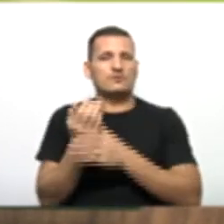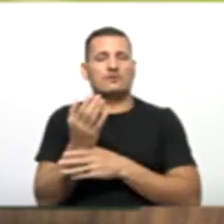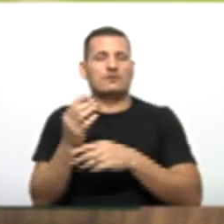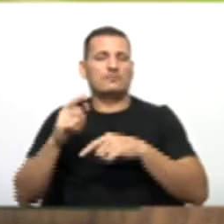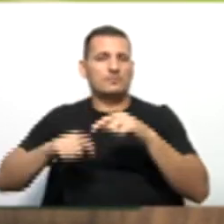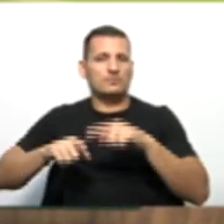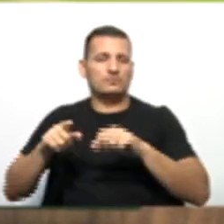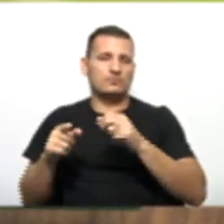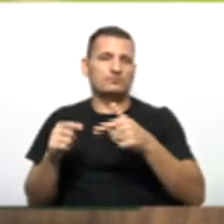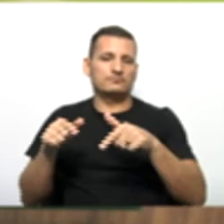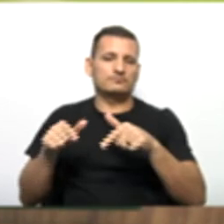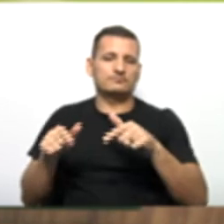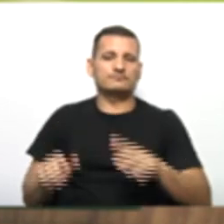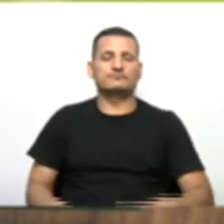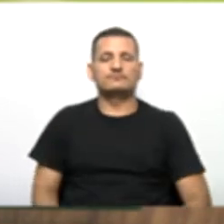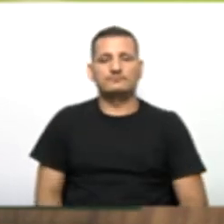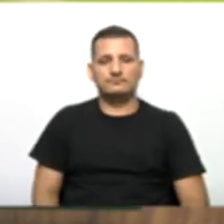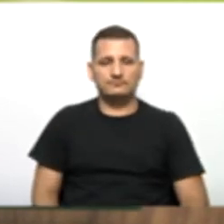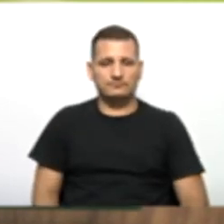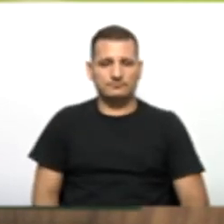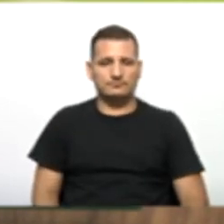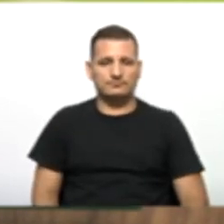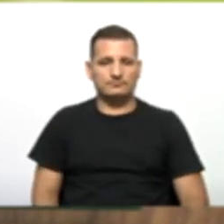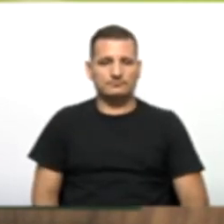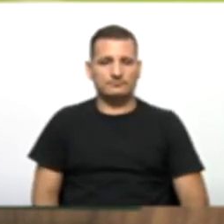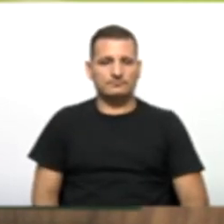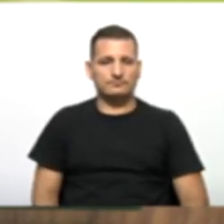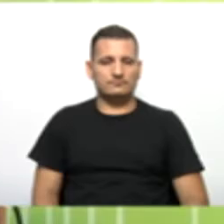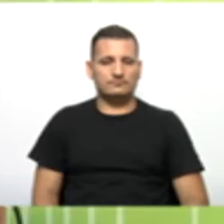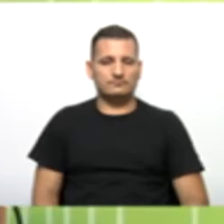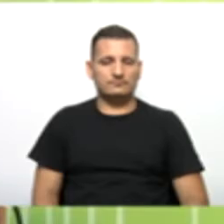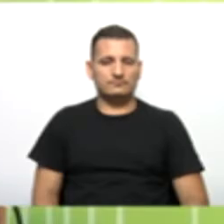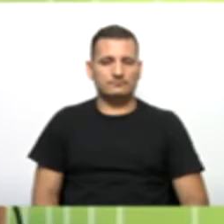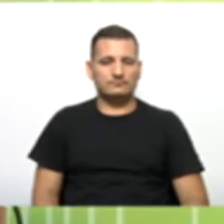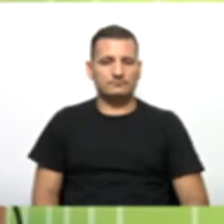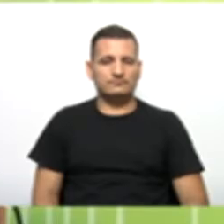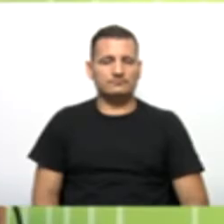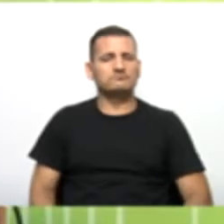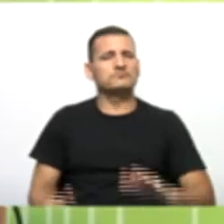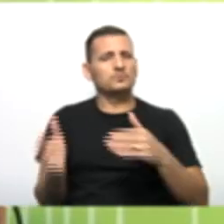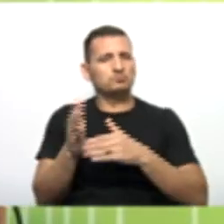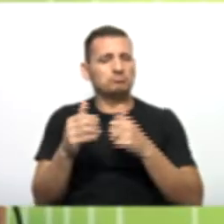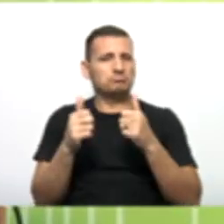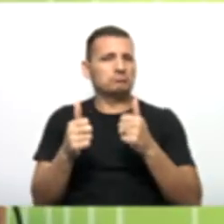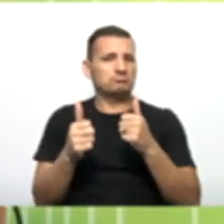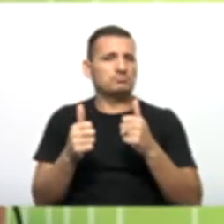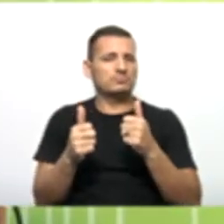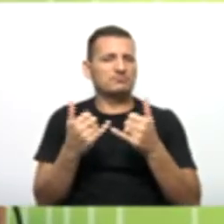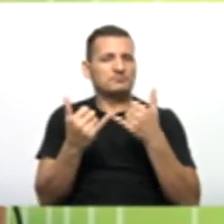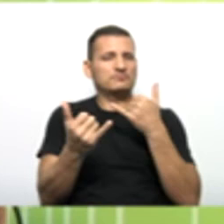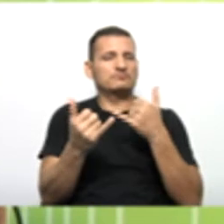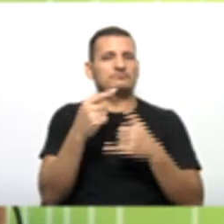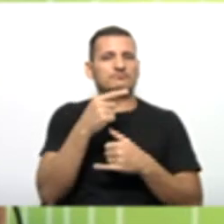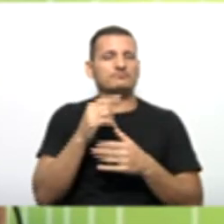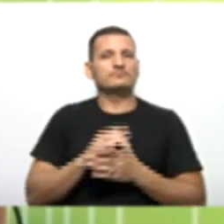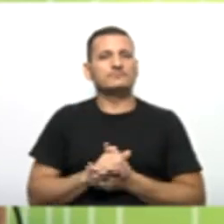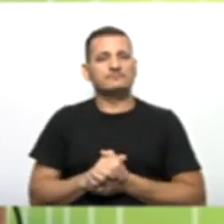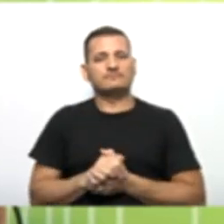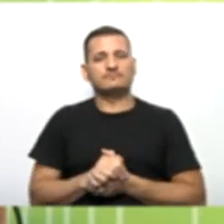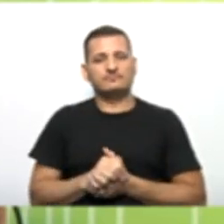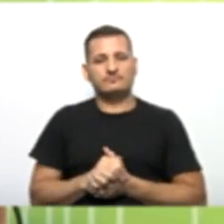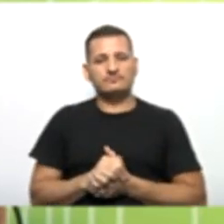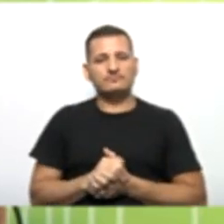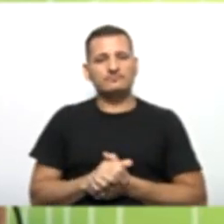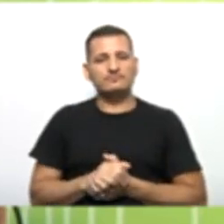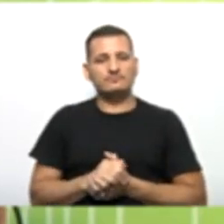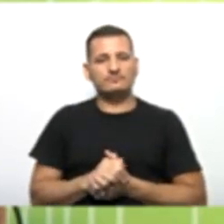ou serviço. Olha aí, professor. Esse último aí ficou bem parecido com a nossa resposta aqui,